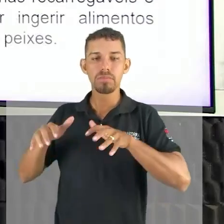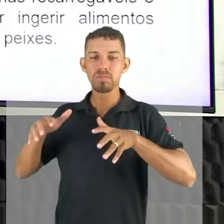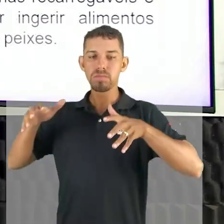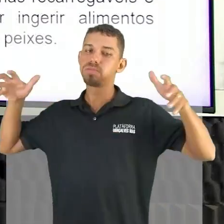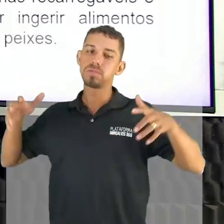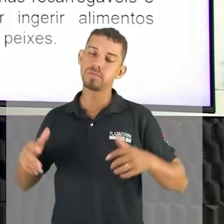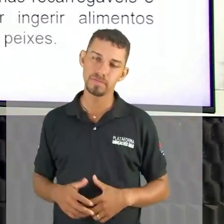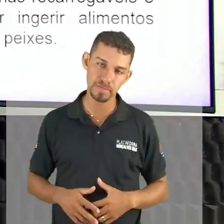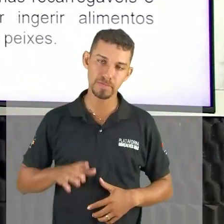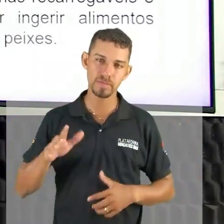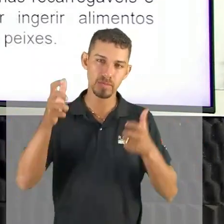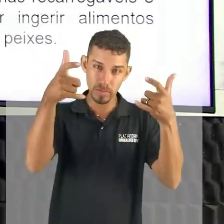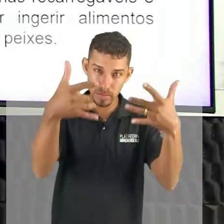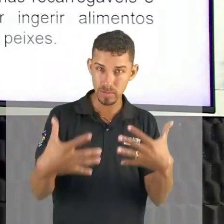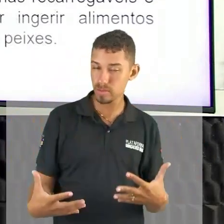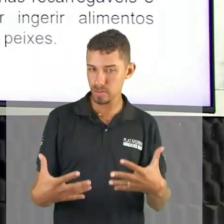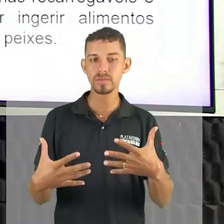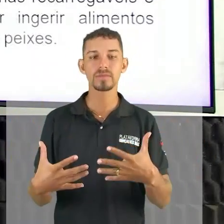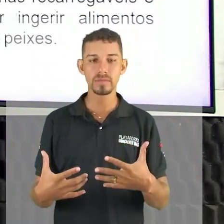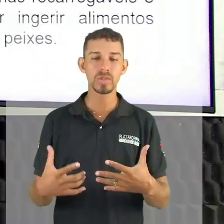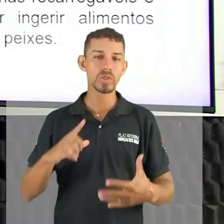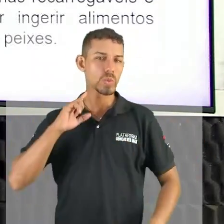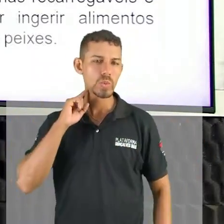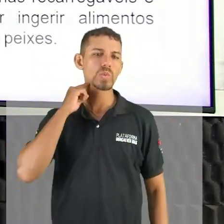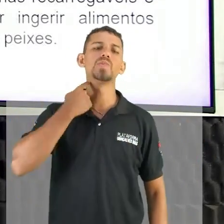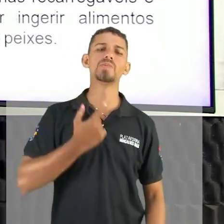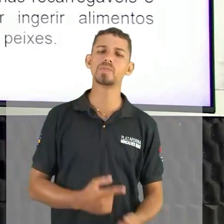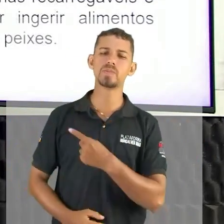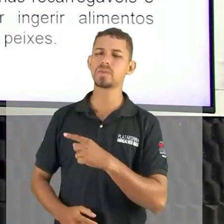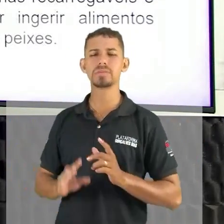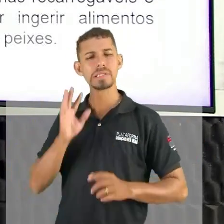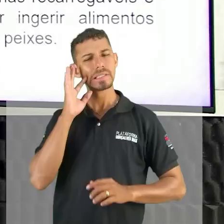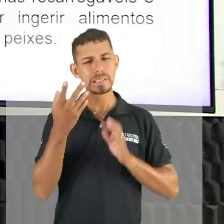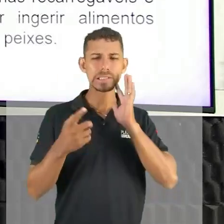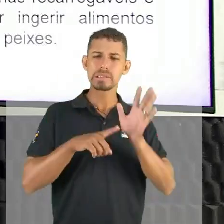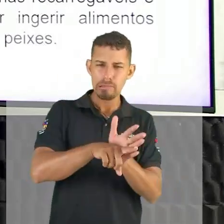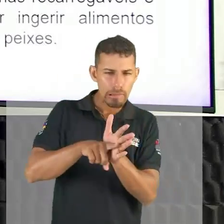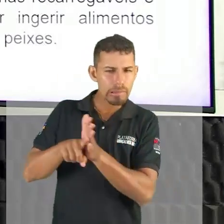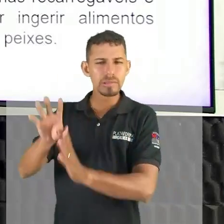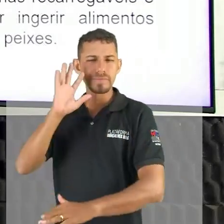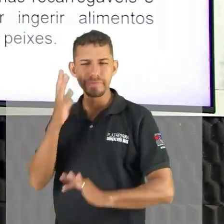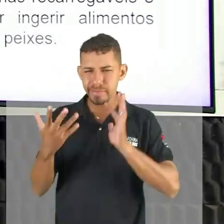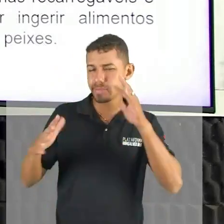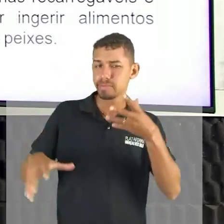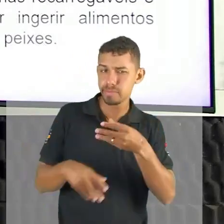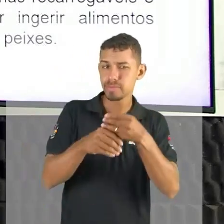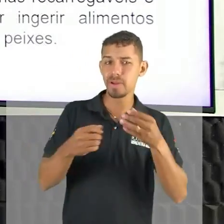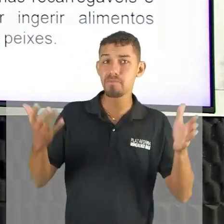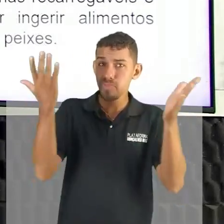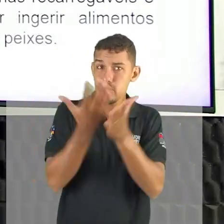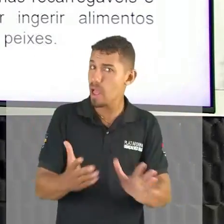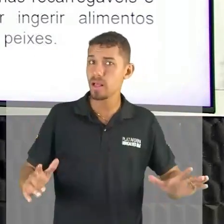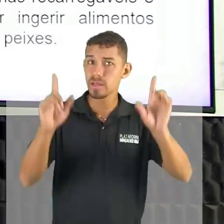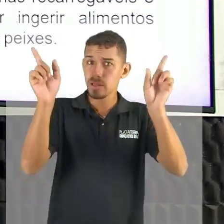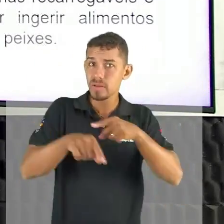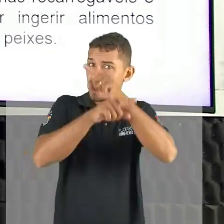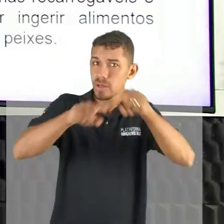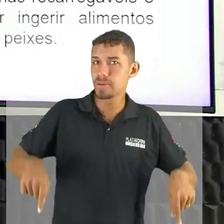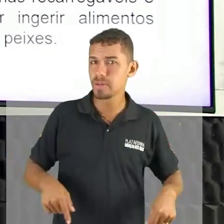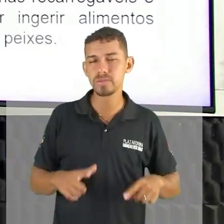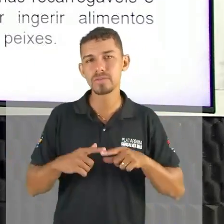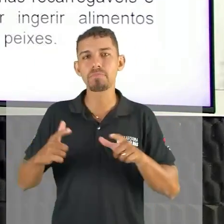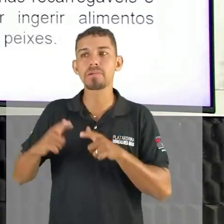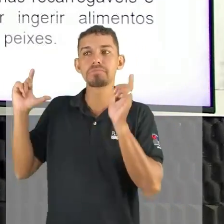a questão trabalha com este problema. Uma medida que poderia contribuir para acabar definitivamente, veja só, ele não está falando